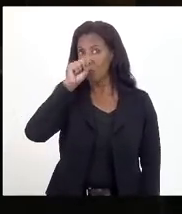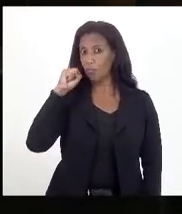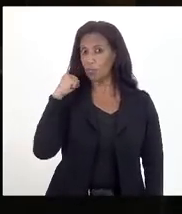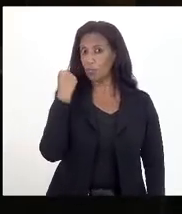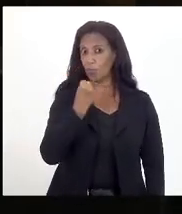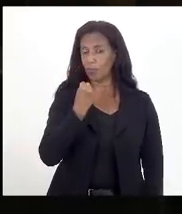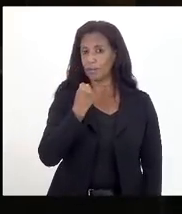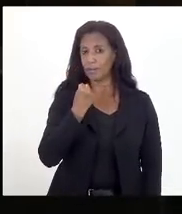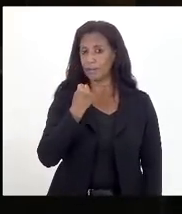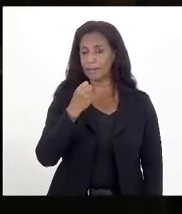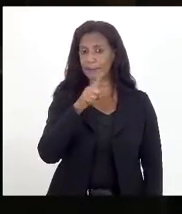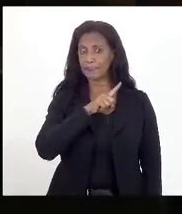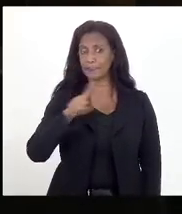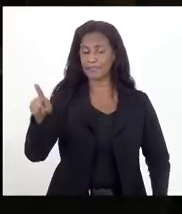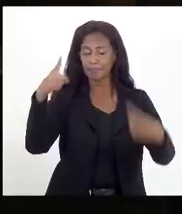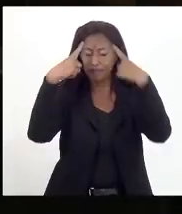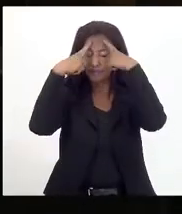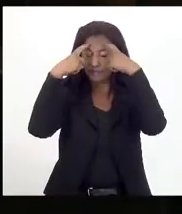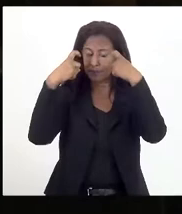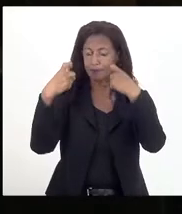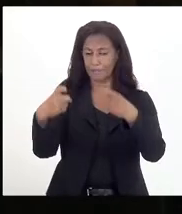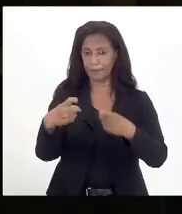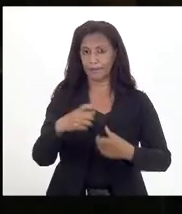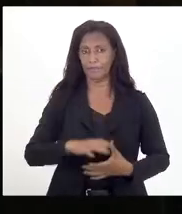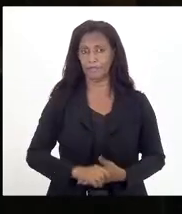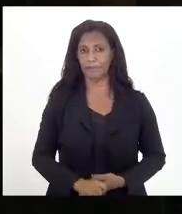e não tá violência